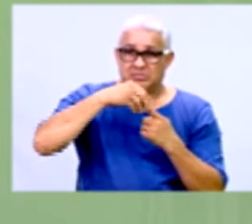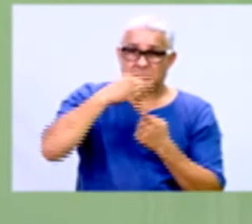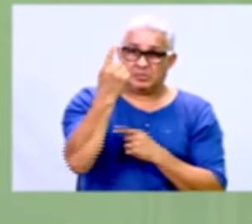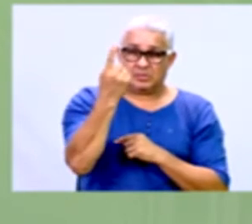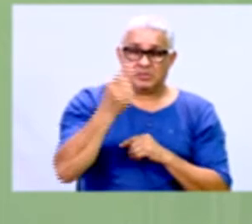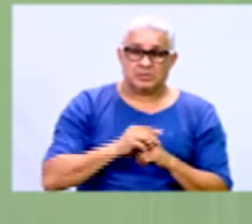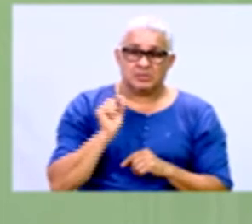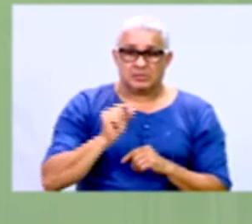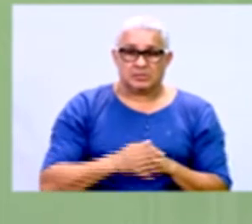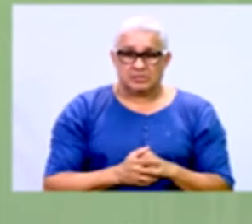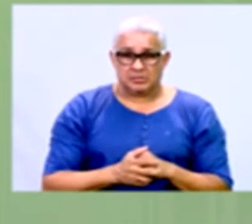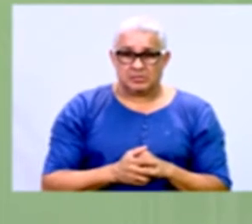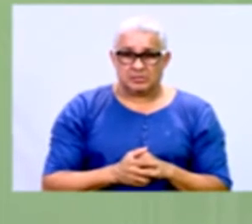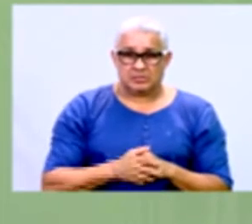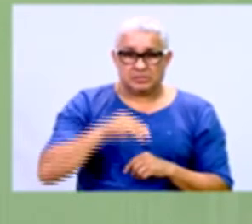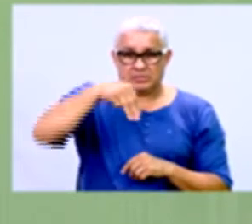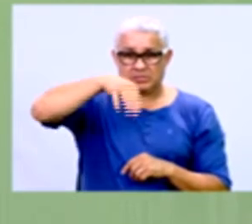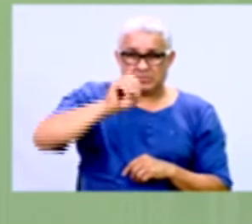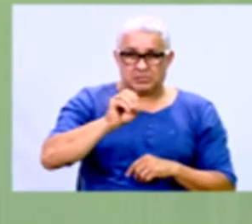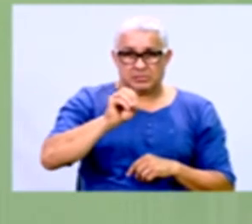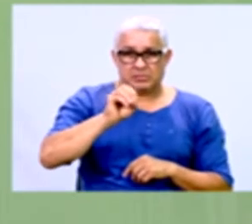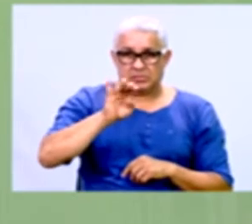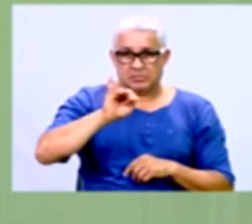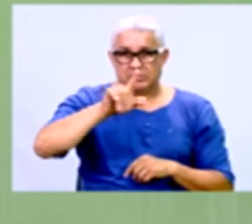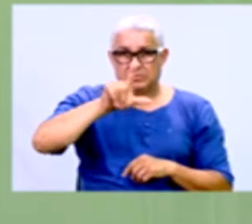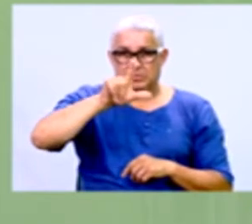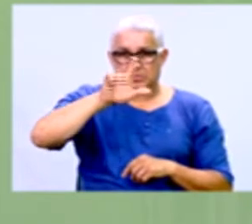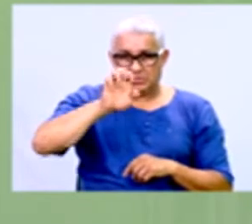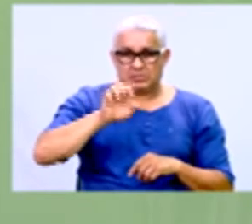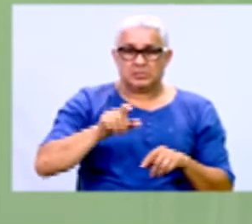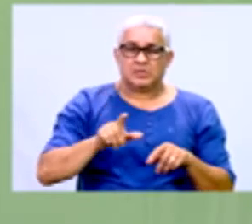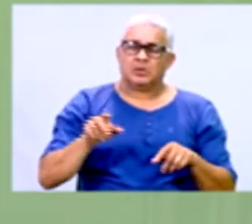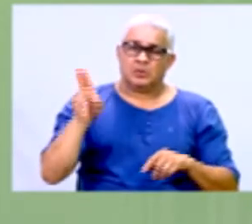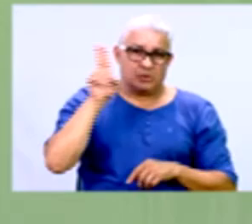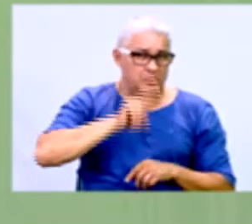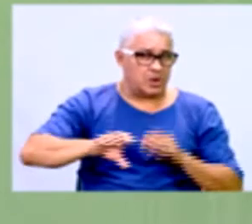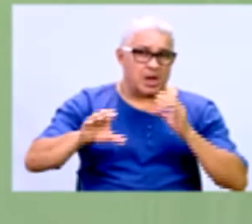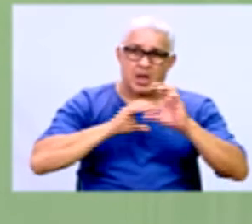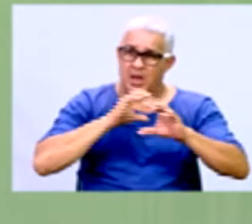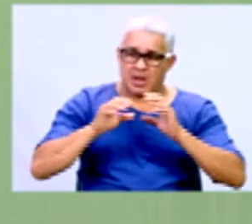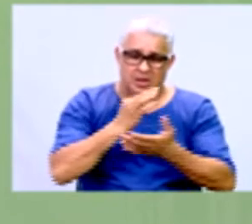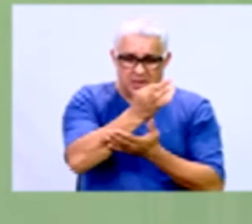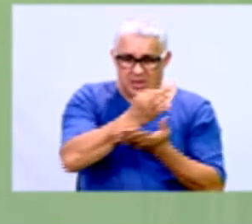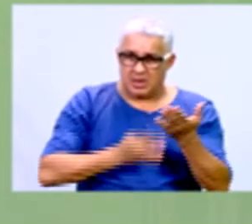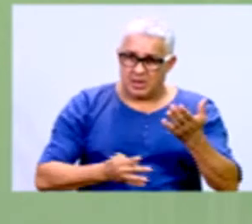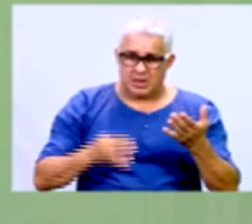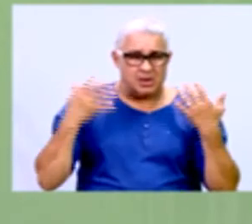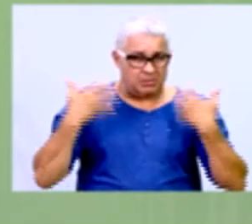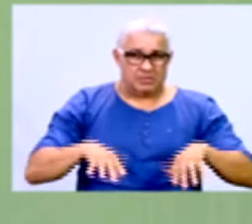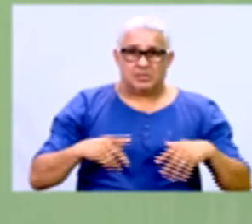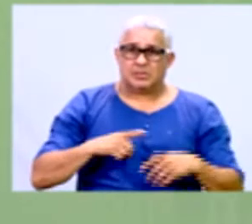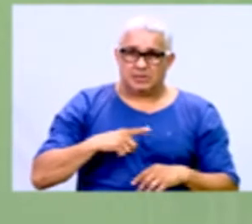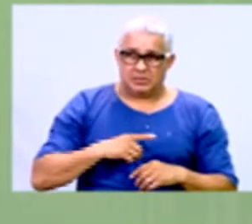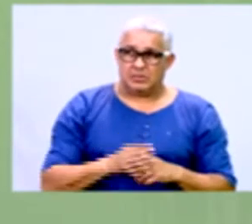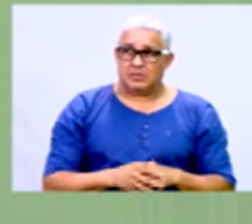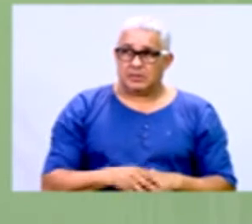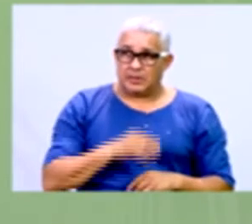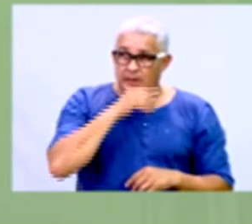agora, certo? Mobile. Mobile utiliza muito a questão dessa comunicação via texto, certo? Quem desenvolve